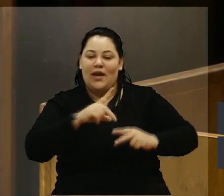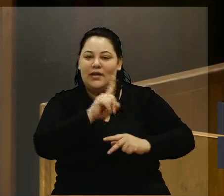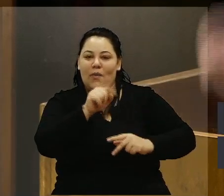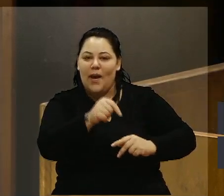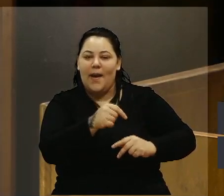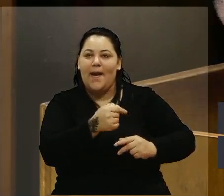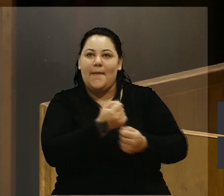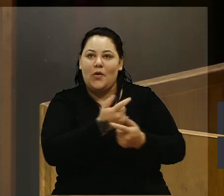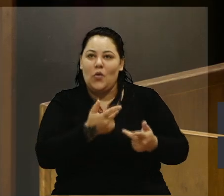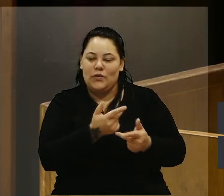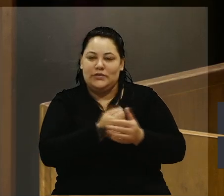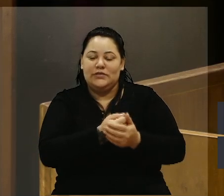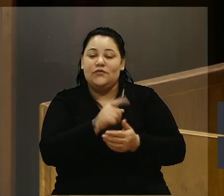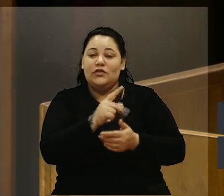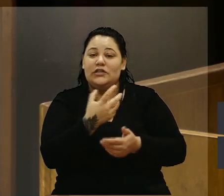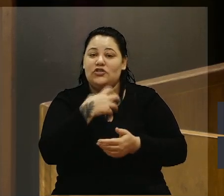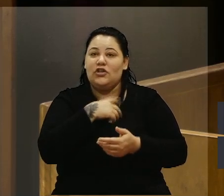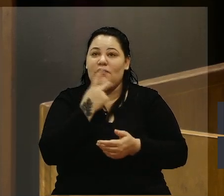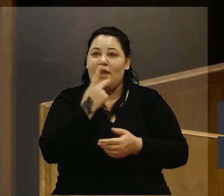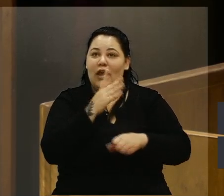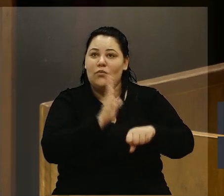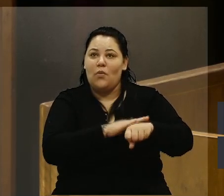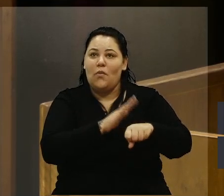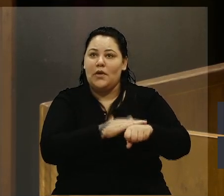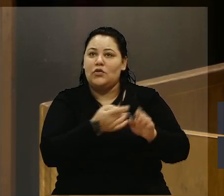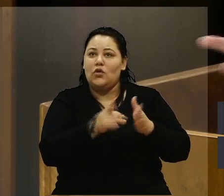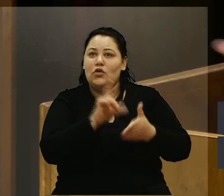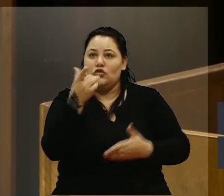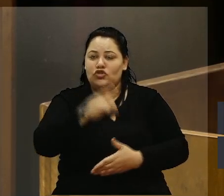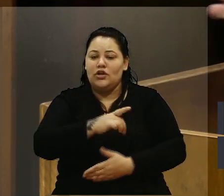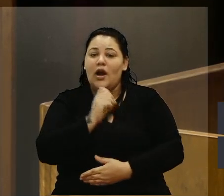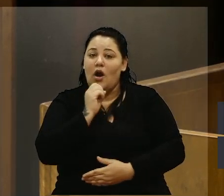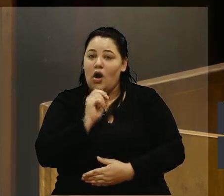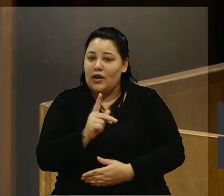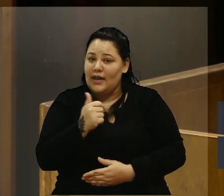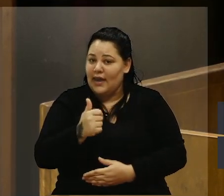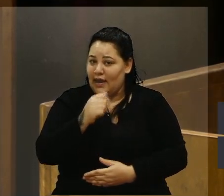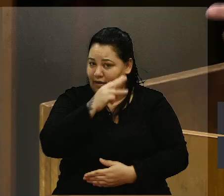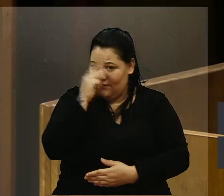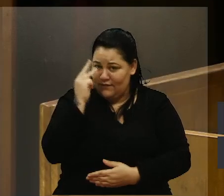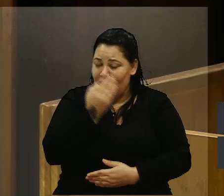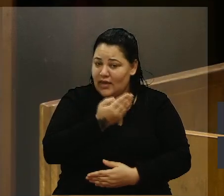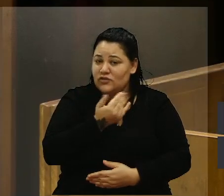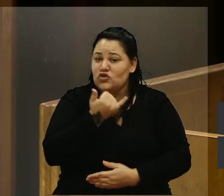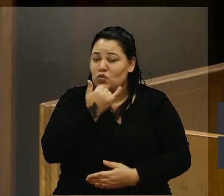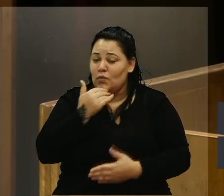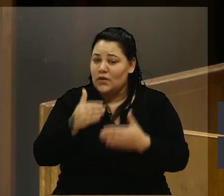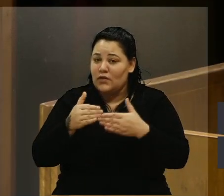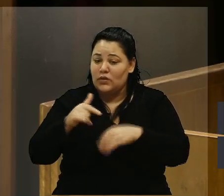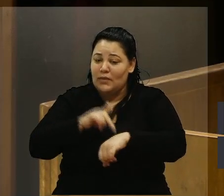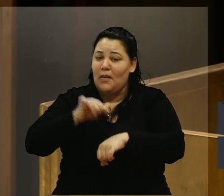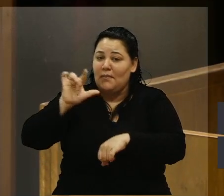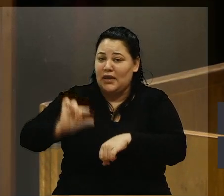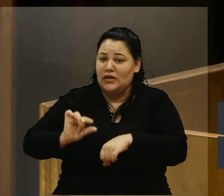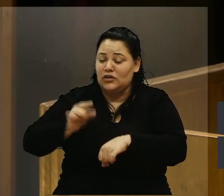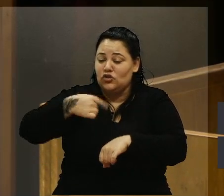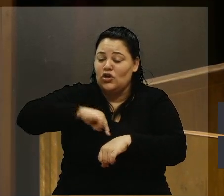problemas pessoais. Foi assim que foi falado no momento lá, aquele dia, tá, vereador? Me desculpa se eu lhe interrompi, é que o tempo é curto e a gente já